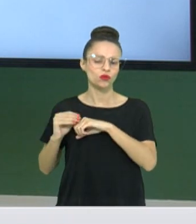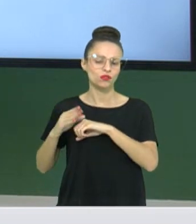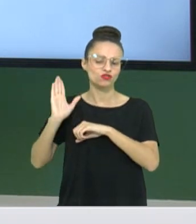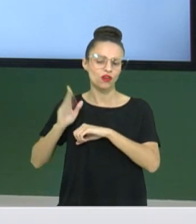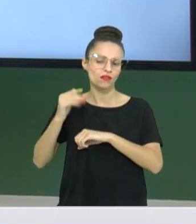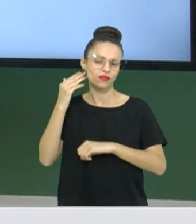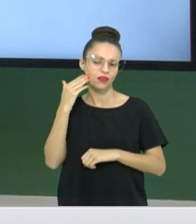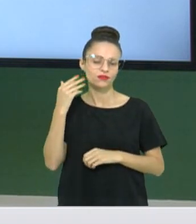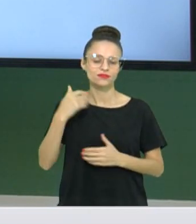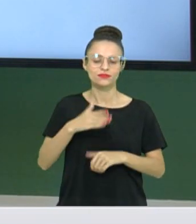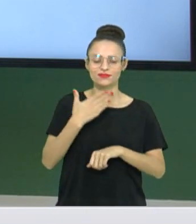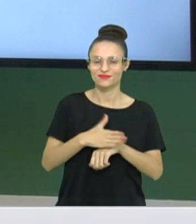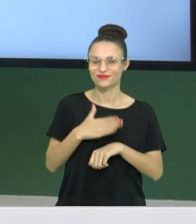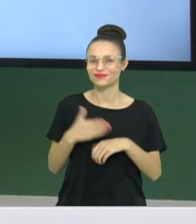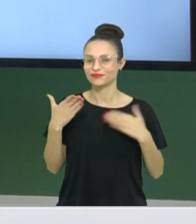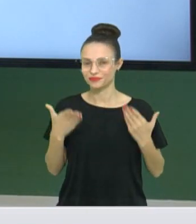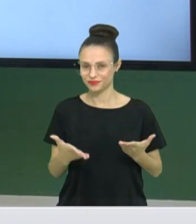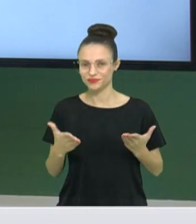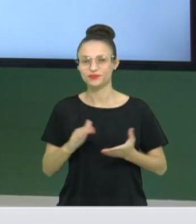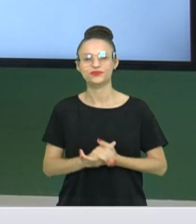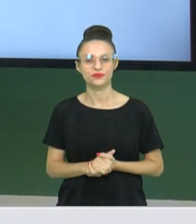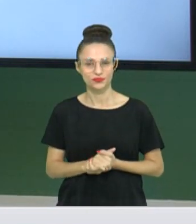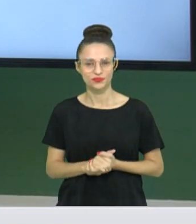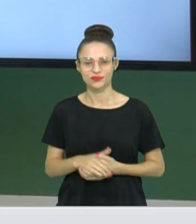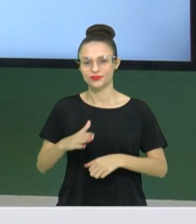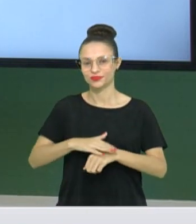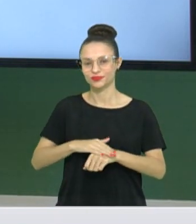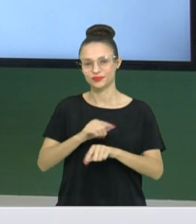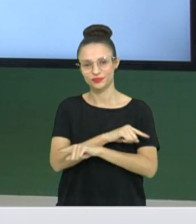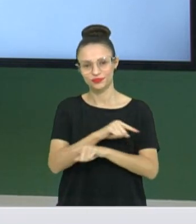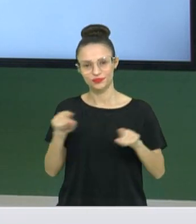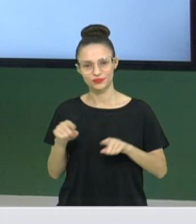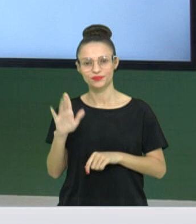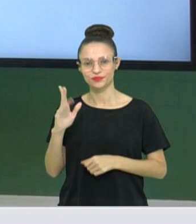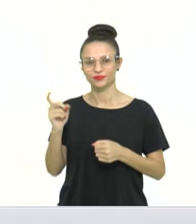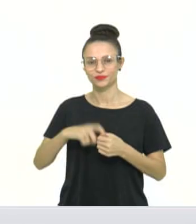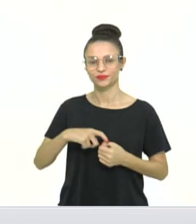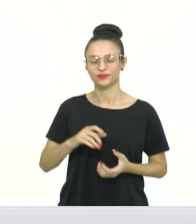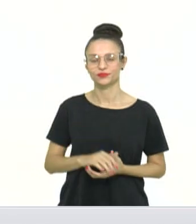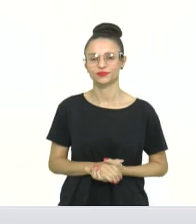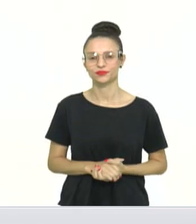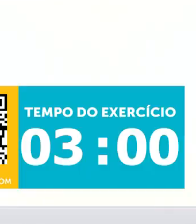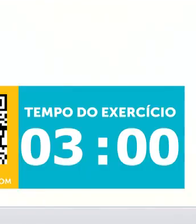conhecimento. É a hora da gente inferir conhecimento agora. Um tempinho para você e eu já volto.